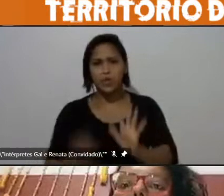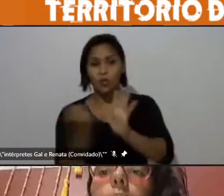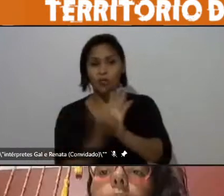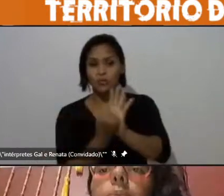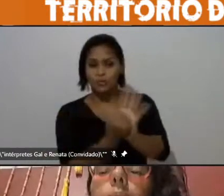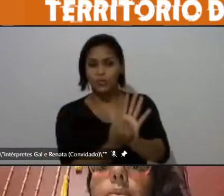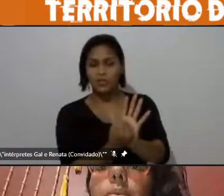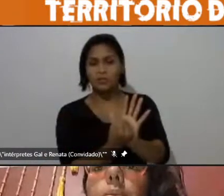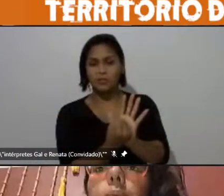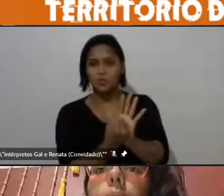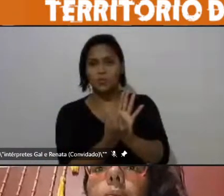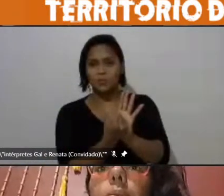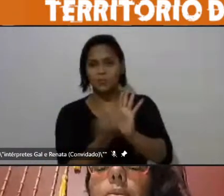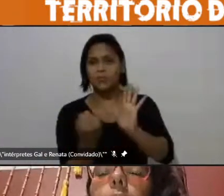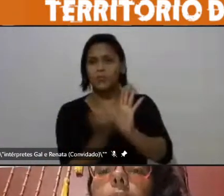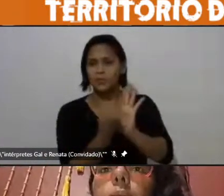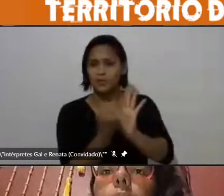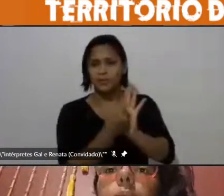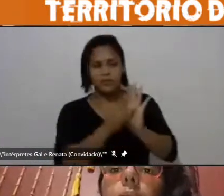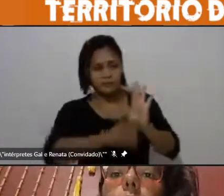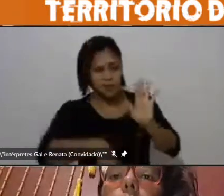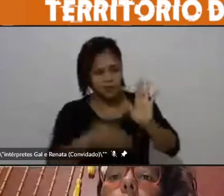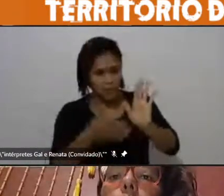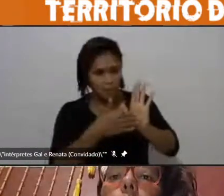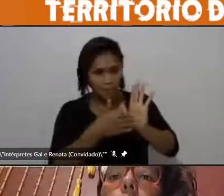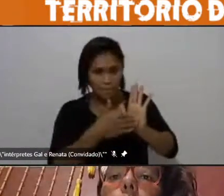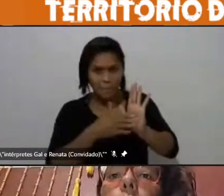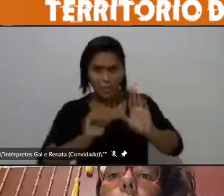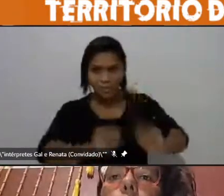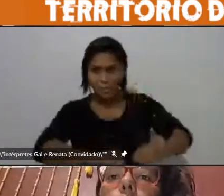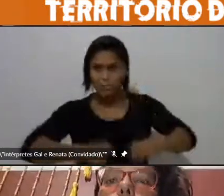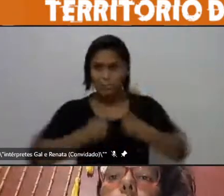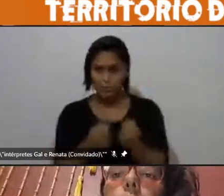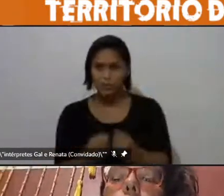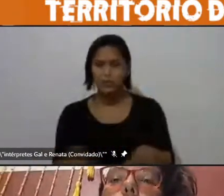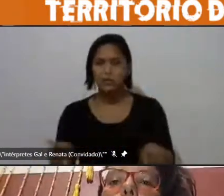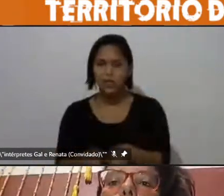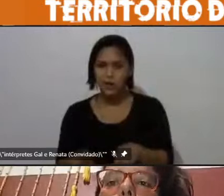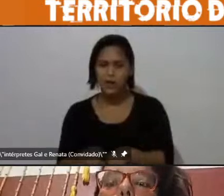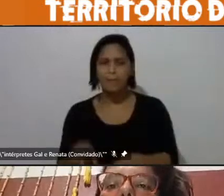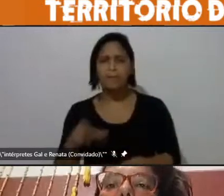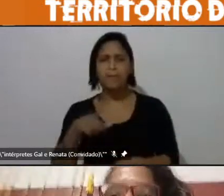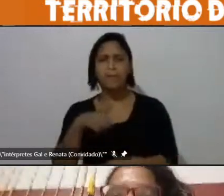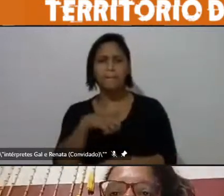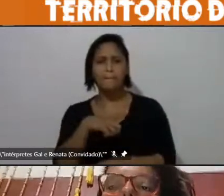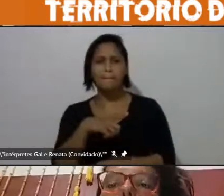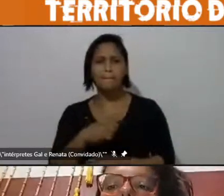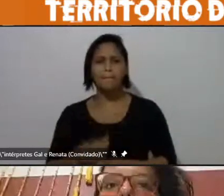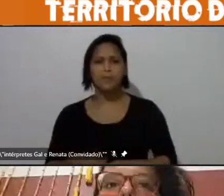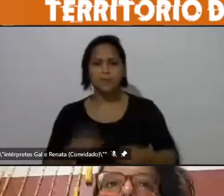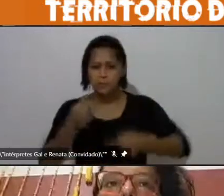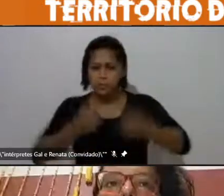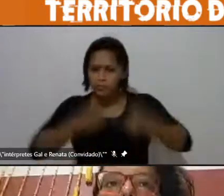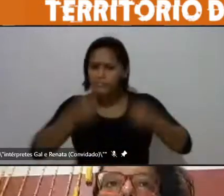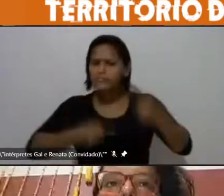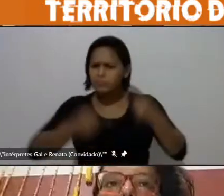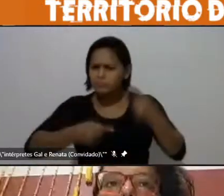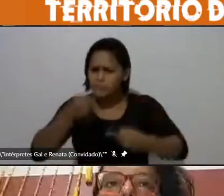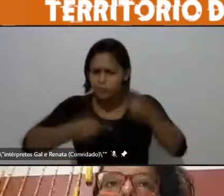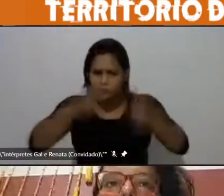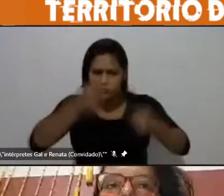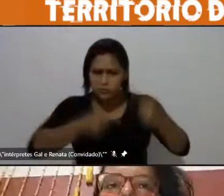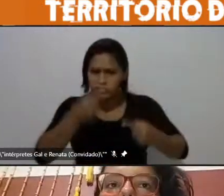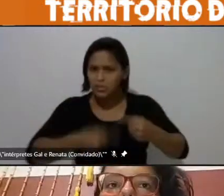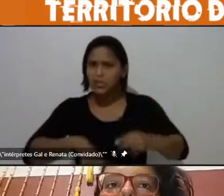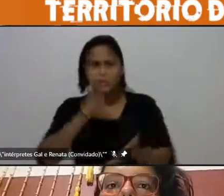simbólico, né, a periferia como espaço de potência, ela também tem, né, disputas, né? Então, a